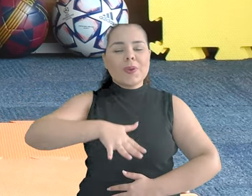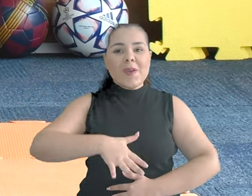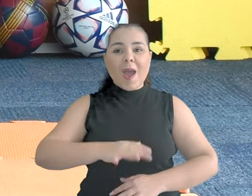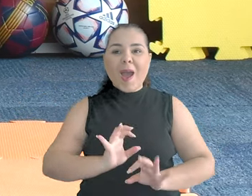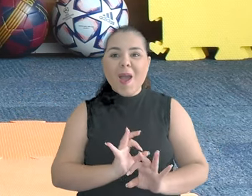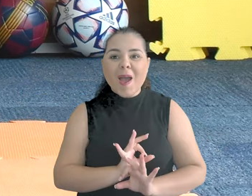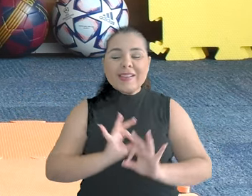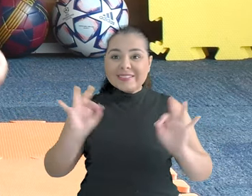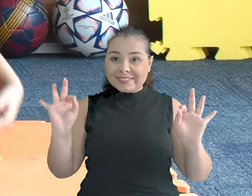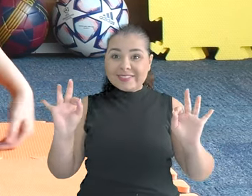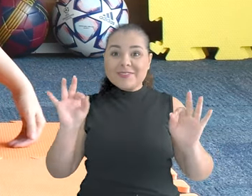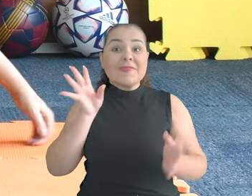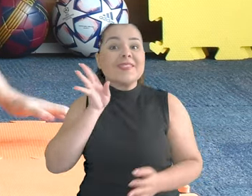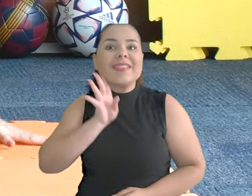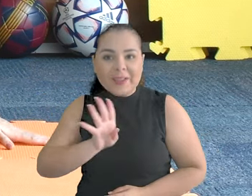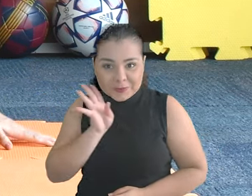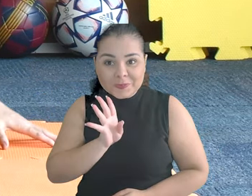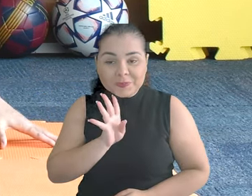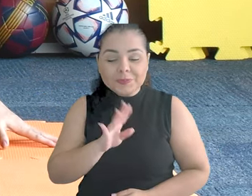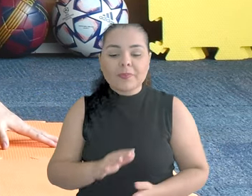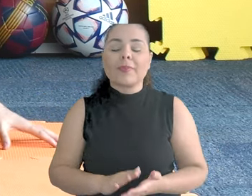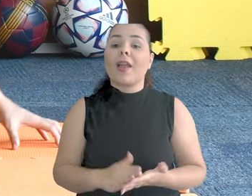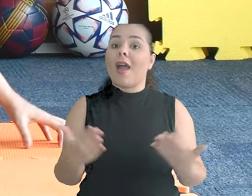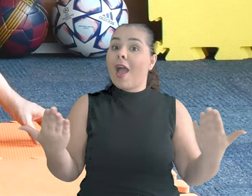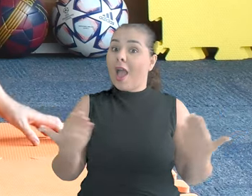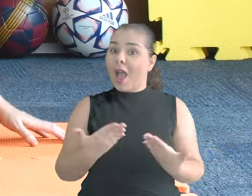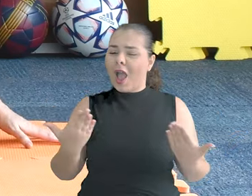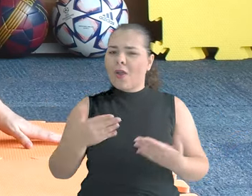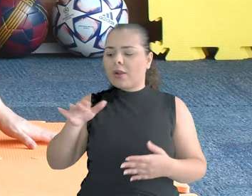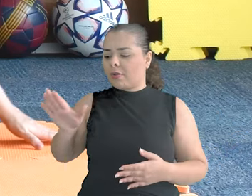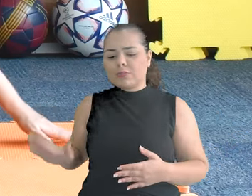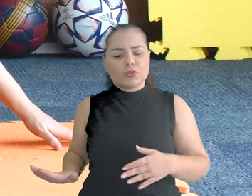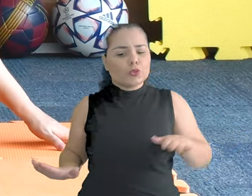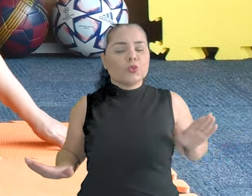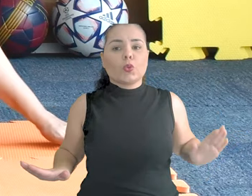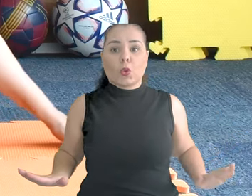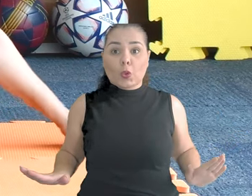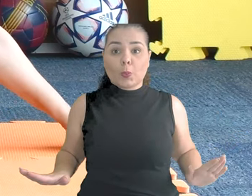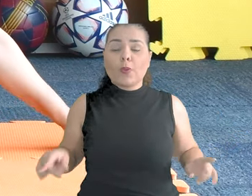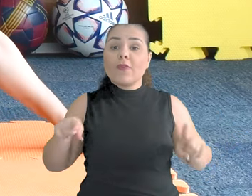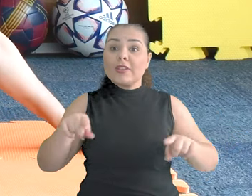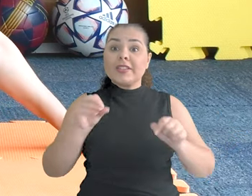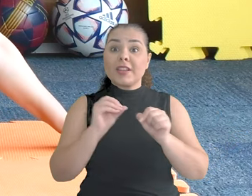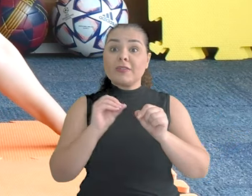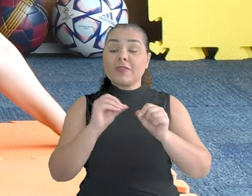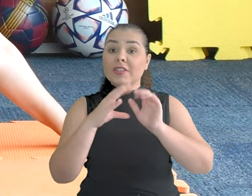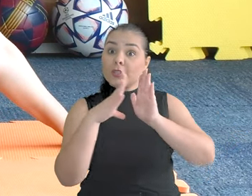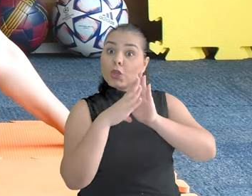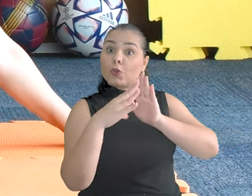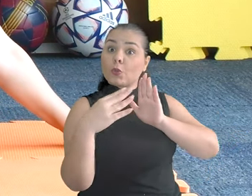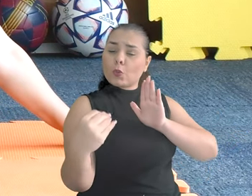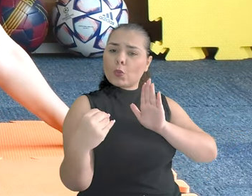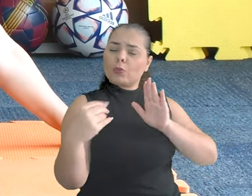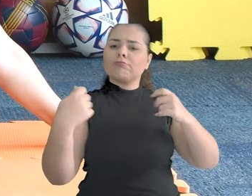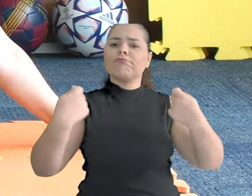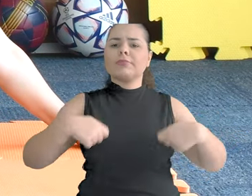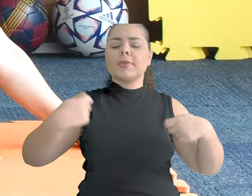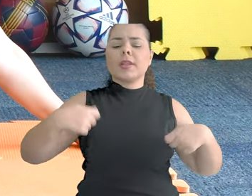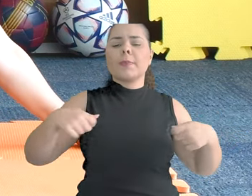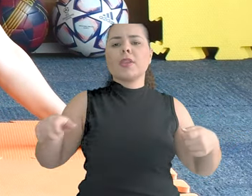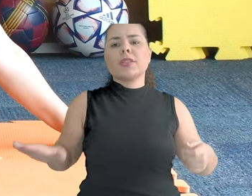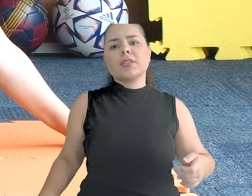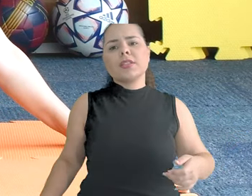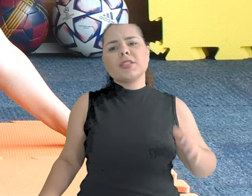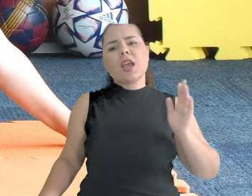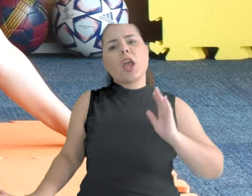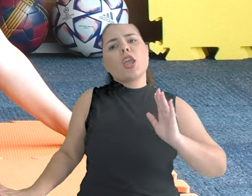Delícia! Legal. Mãos ao lado do corpo. Impõe, transfira o seu peso para uma